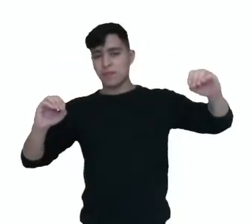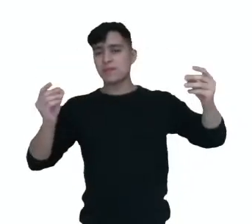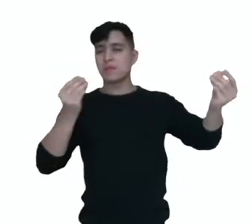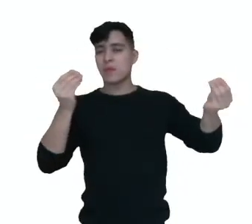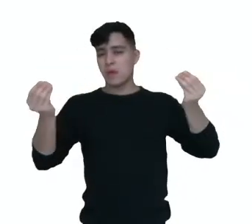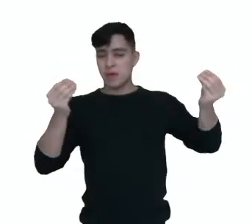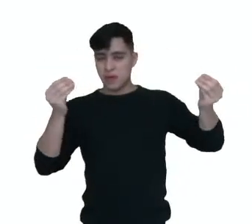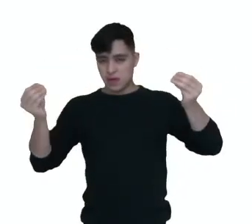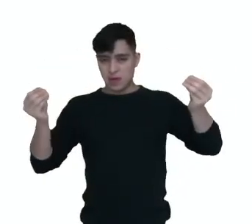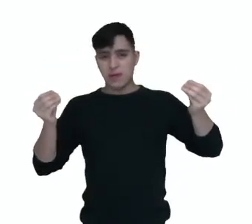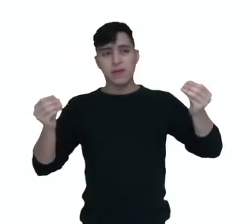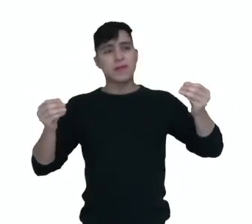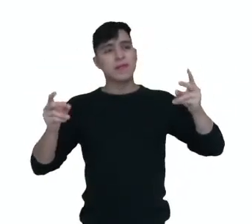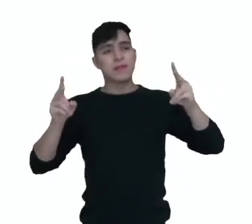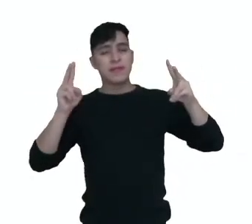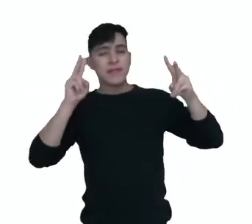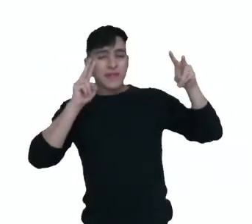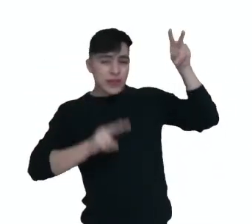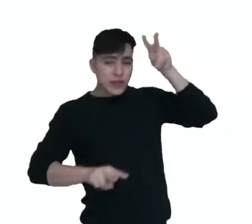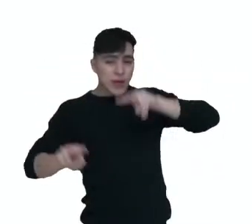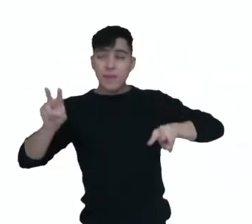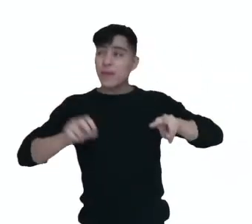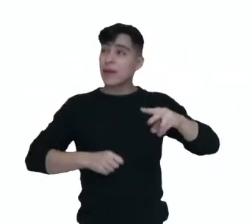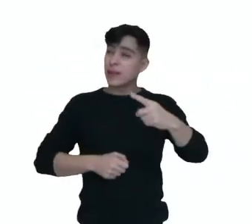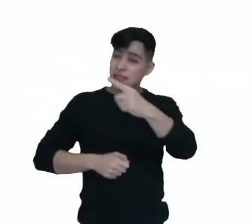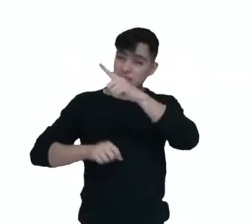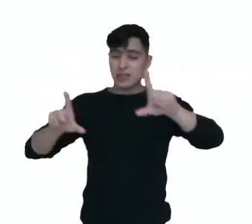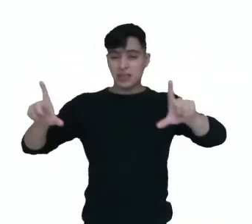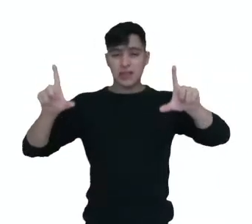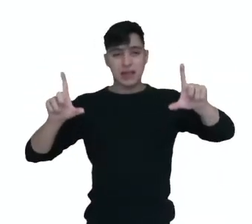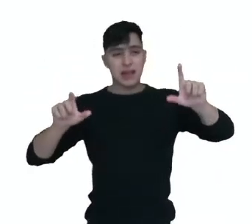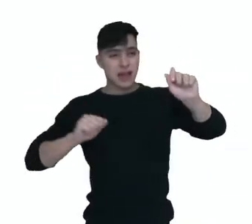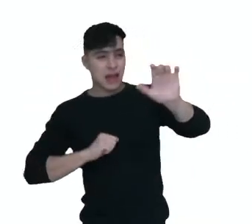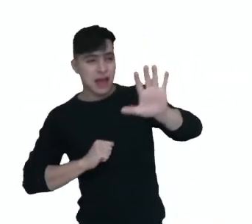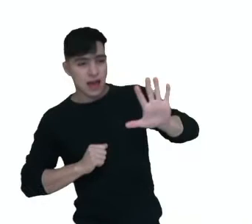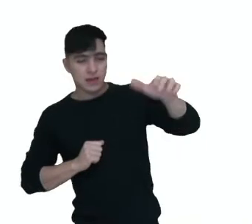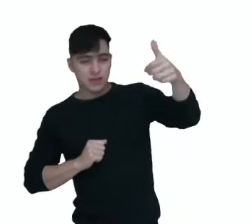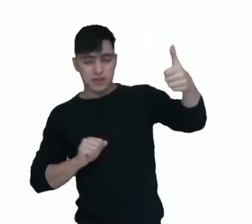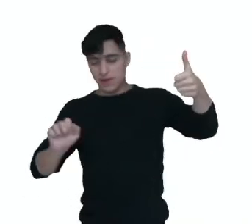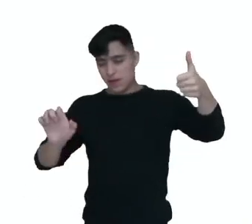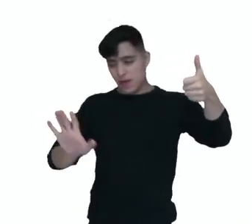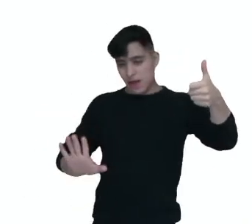pergunta. Visualmente é notável que a área 1 é diferente da área 2.